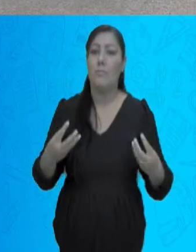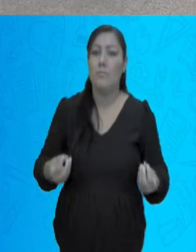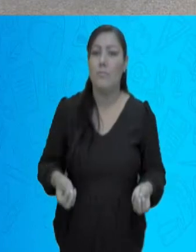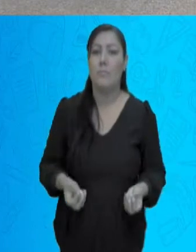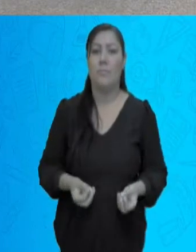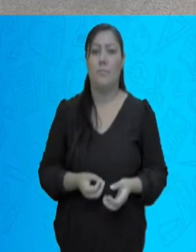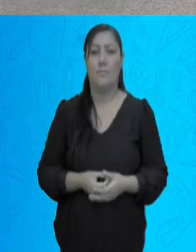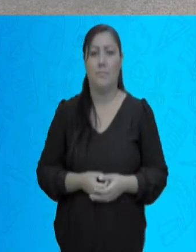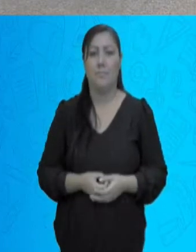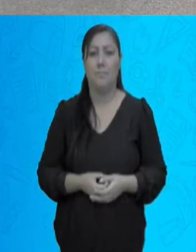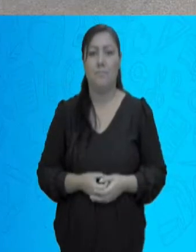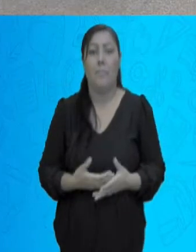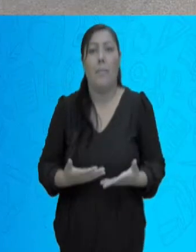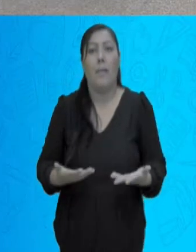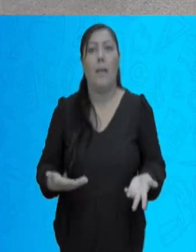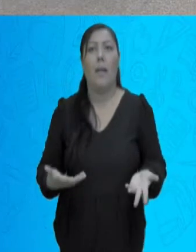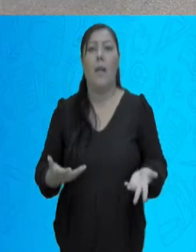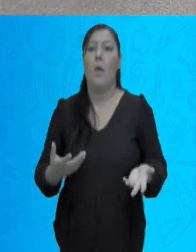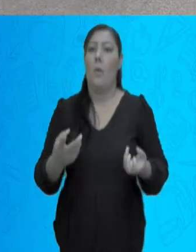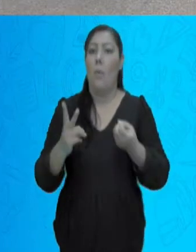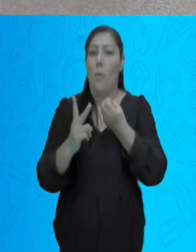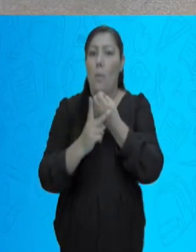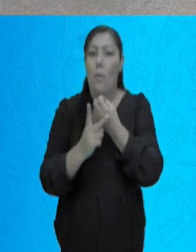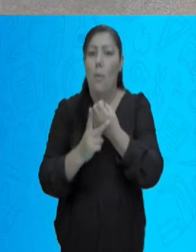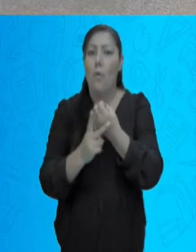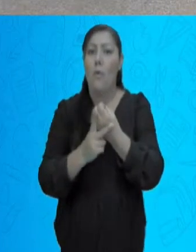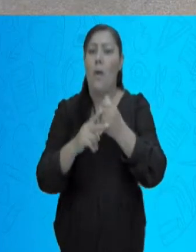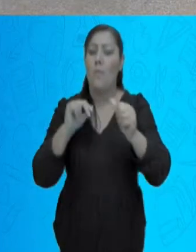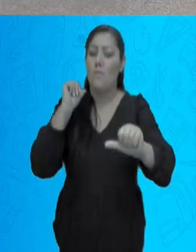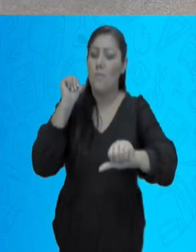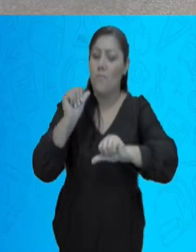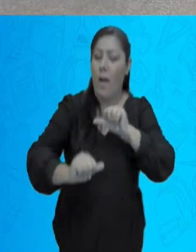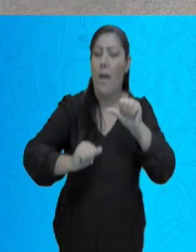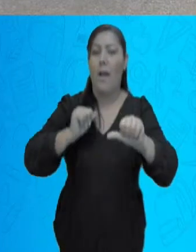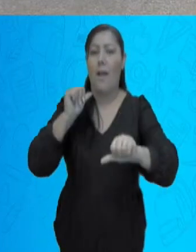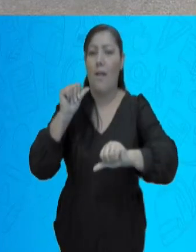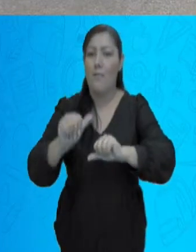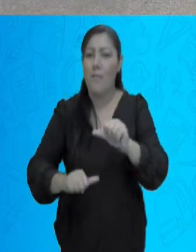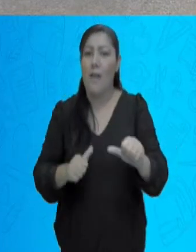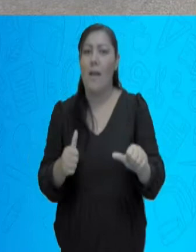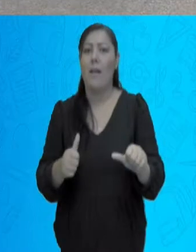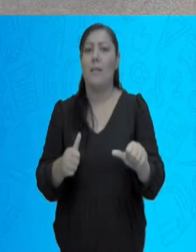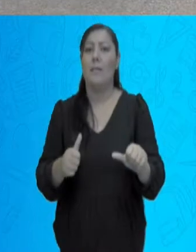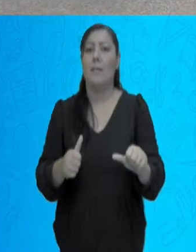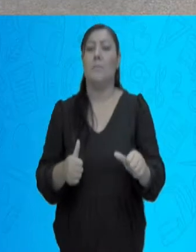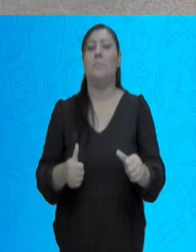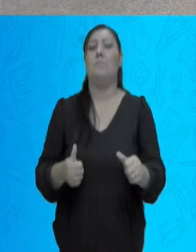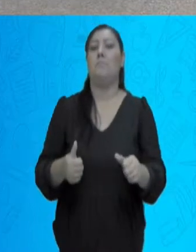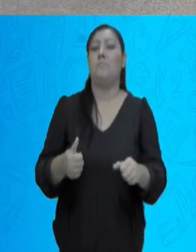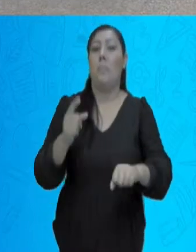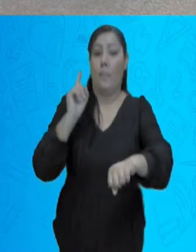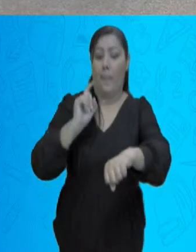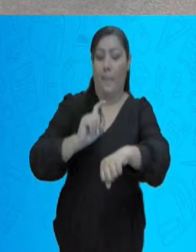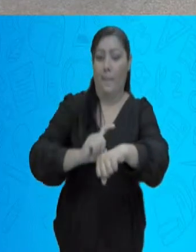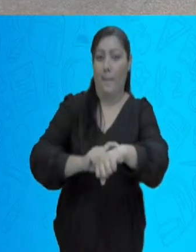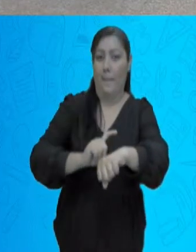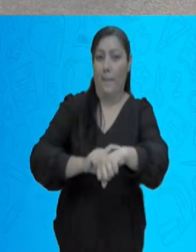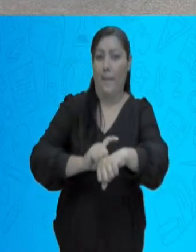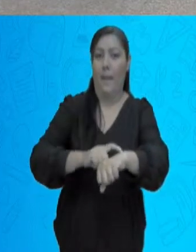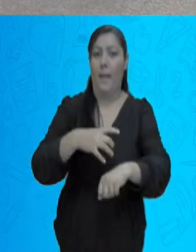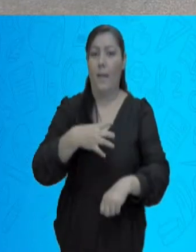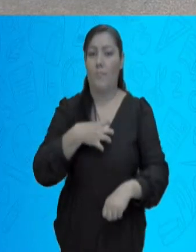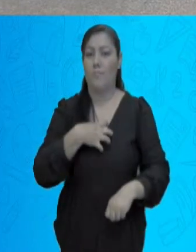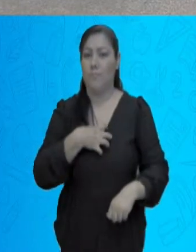Então, os verbos, eles flexionam, eles mudam em tempo, em